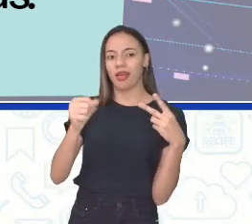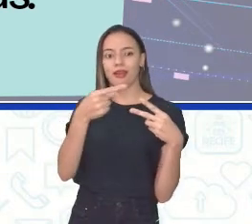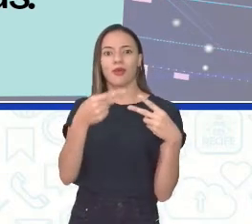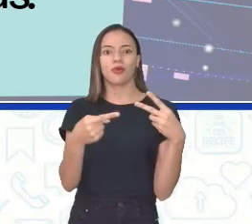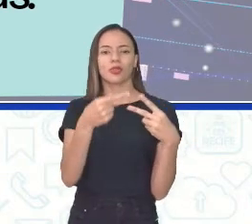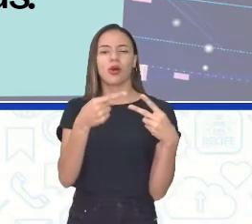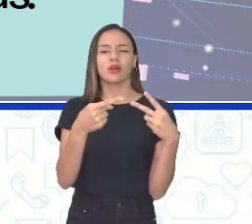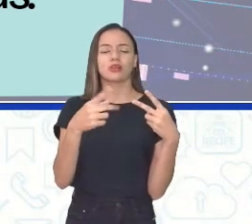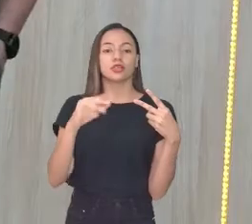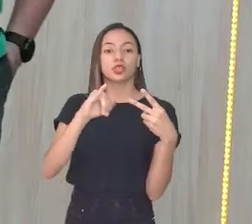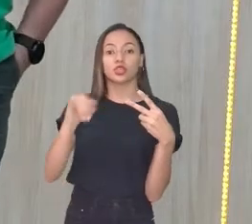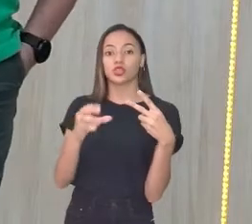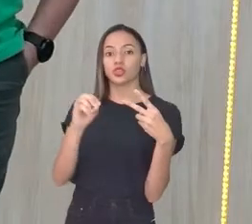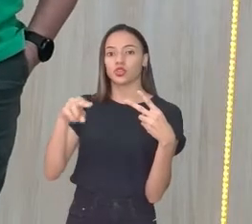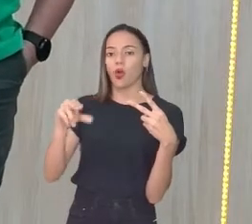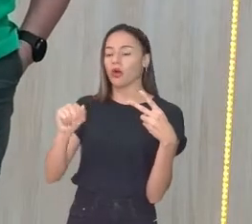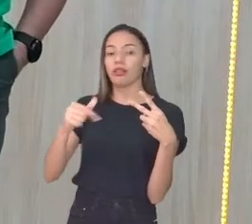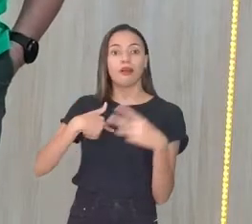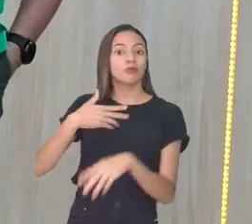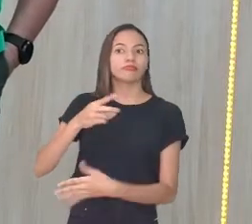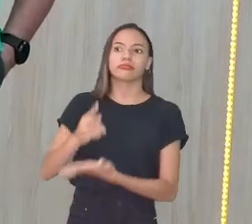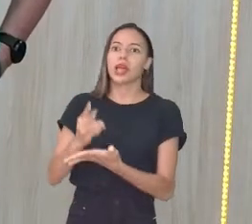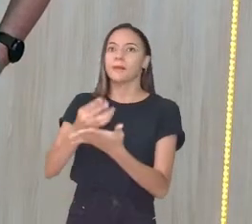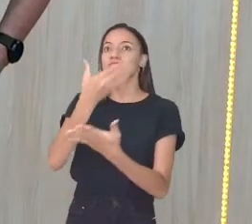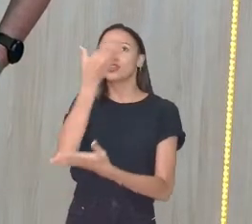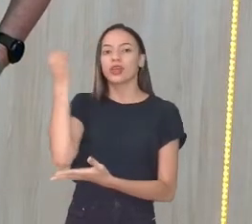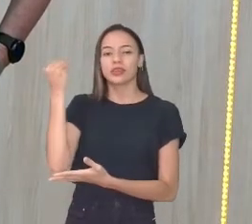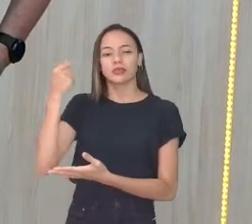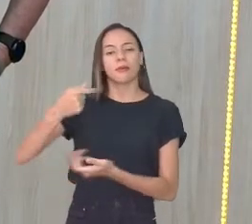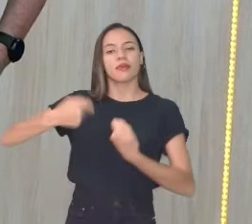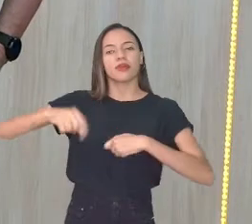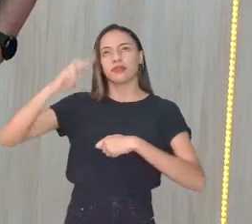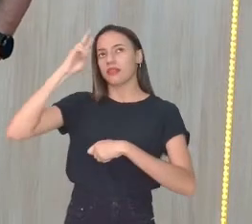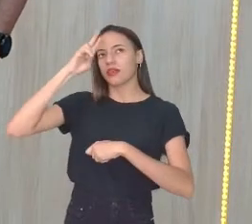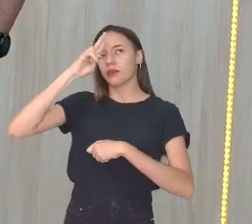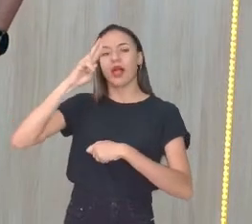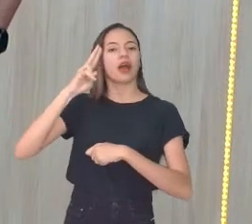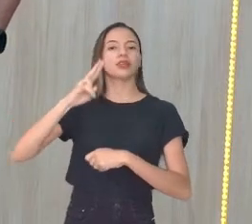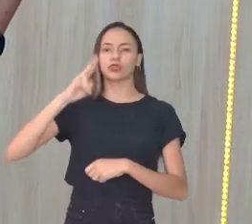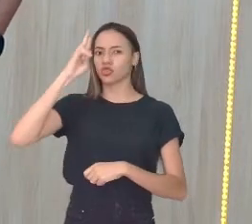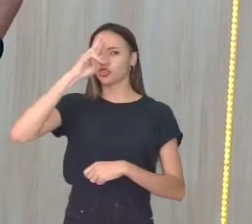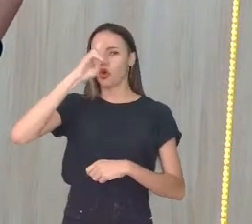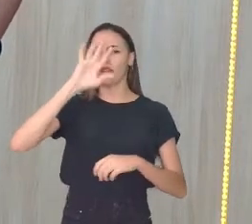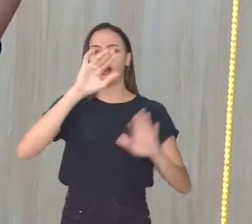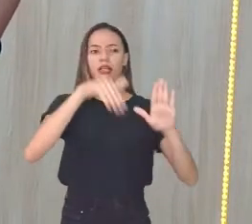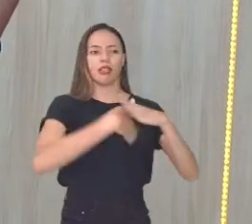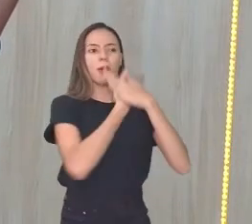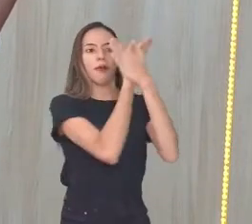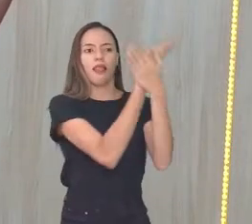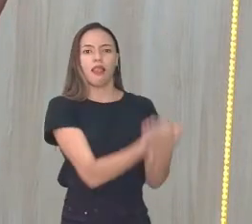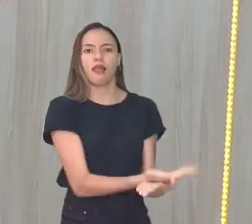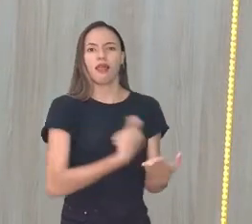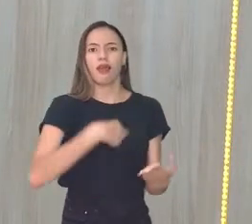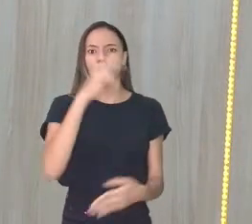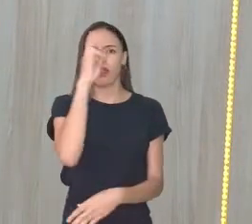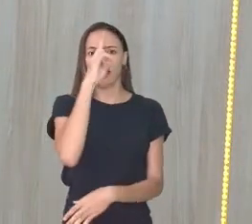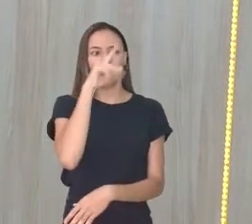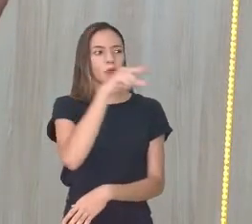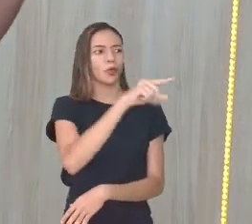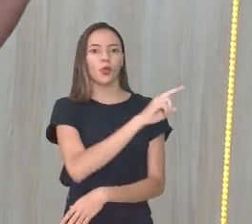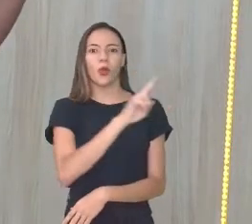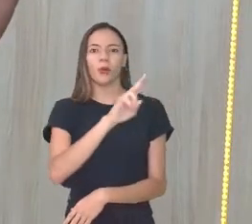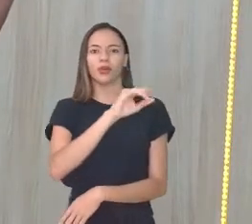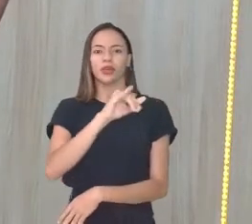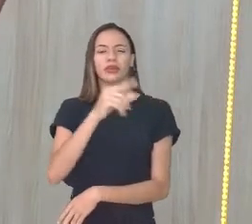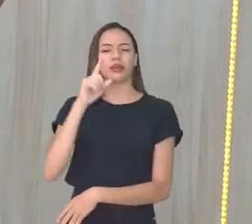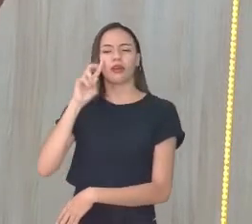Jonas, eu não sei que danado é, Jonas. Eu tenho que lembrar da história da baleia para poder me lembrar do teu. Tu acredita? Ô, Juninho Play, tu acredita nisso? Eu